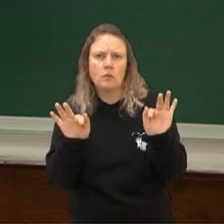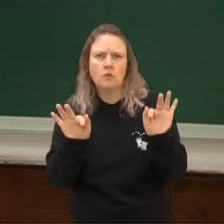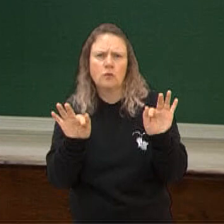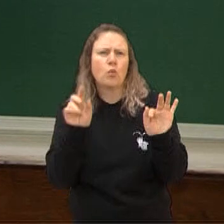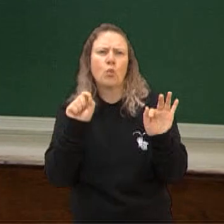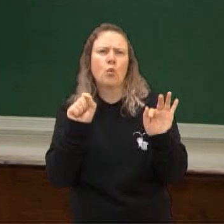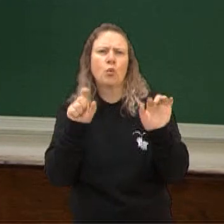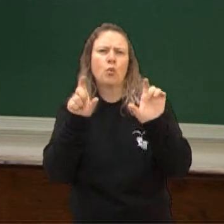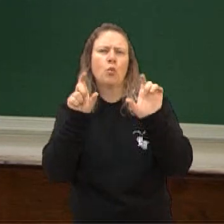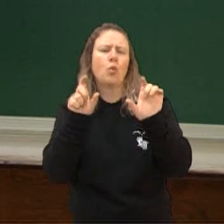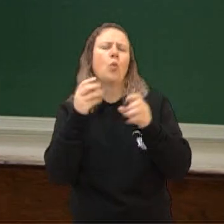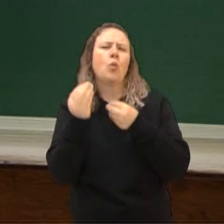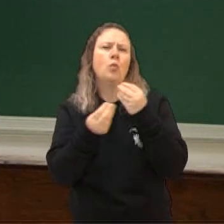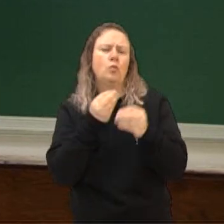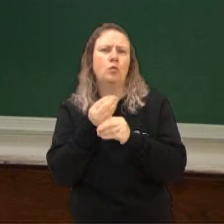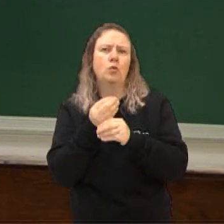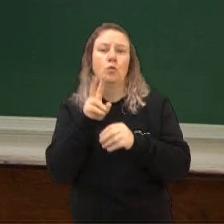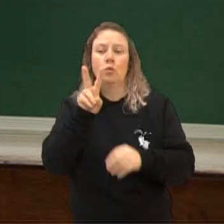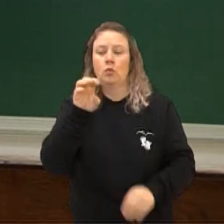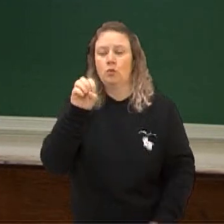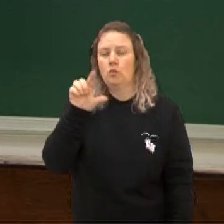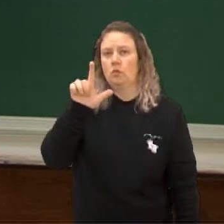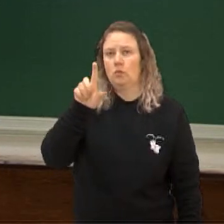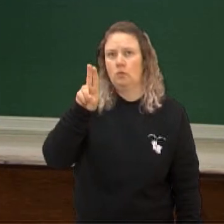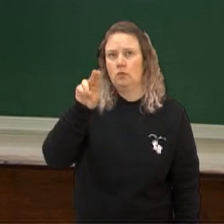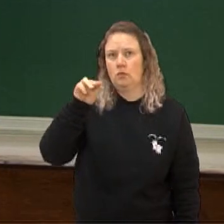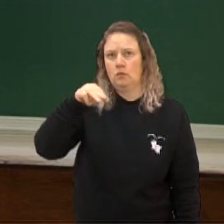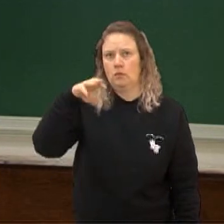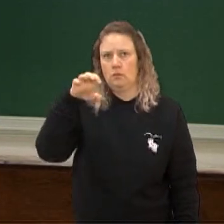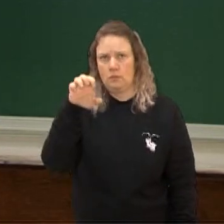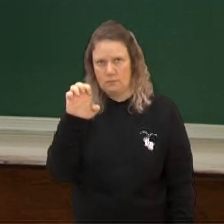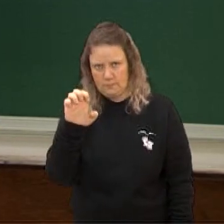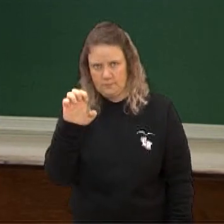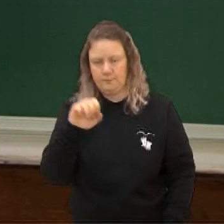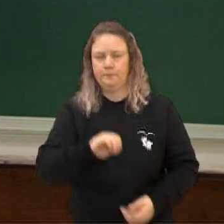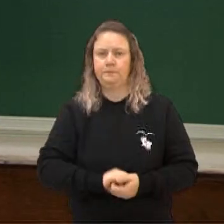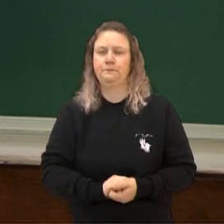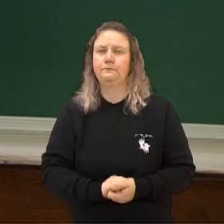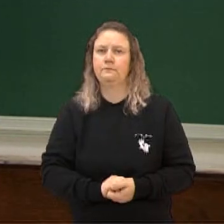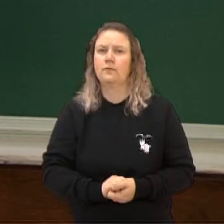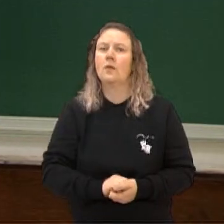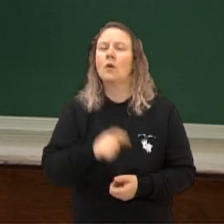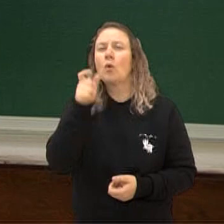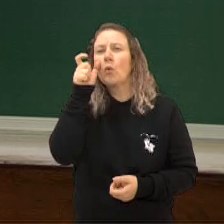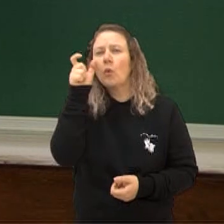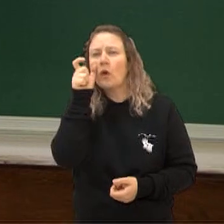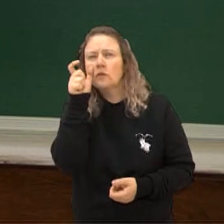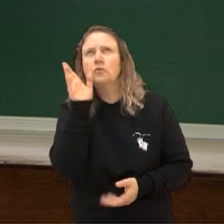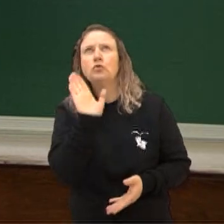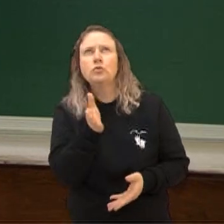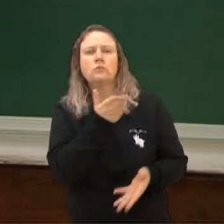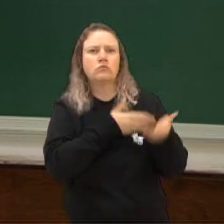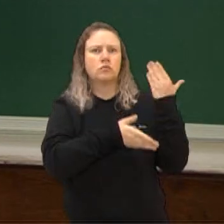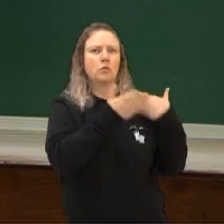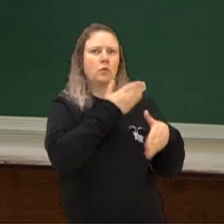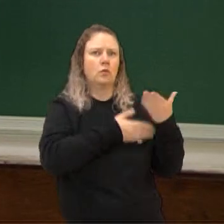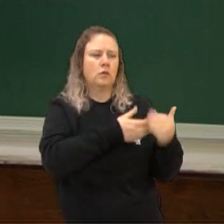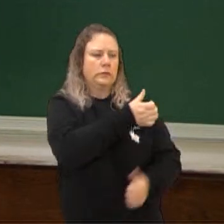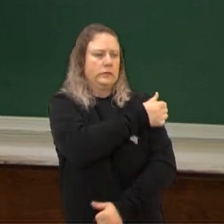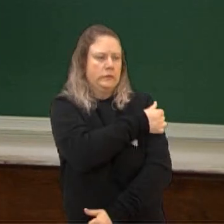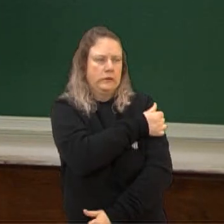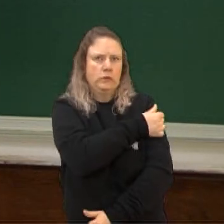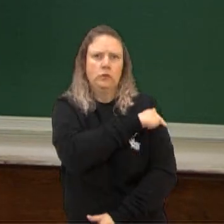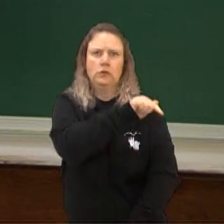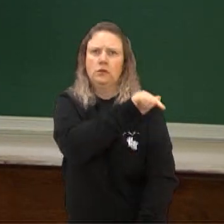também, posteriormente, o volume de um paralelepípedo. Gente, isso aqui vocês viram lá no sexto, sétimo ano, algumas